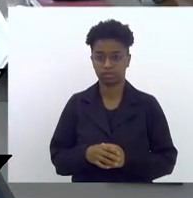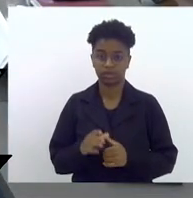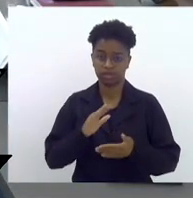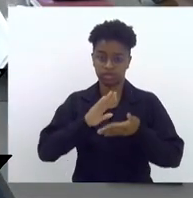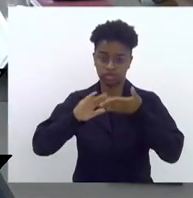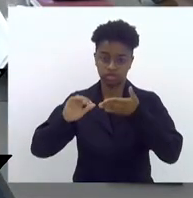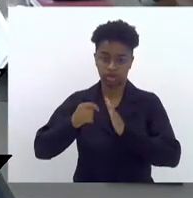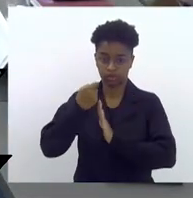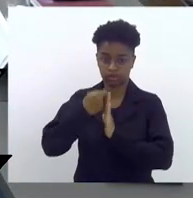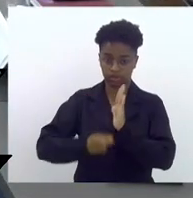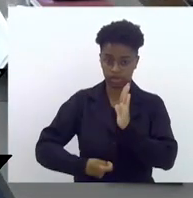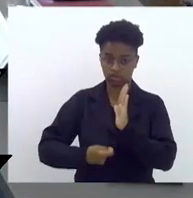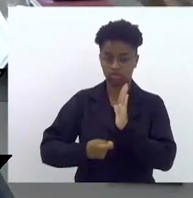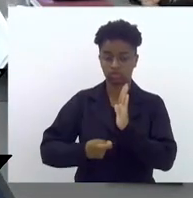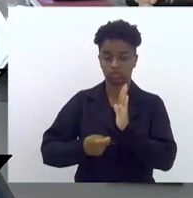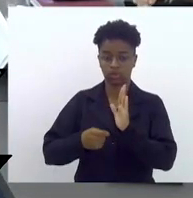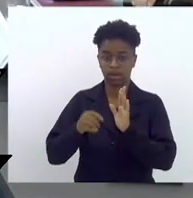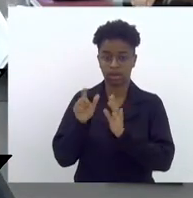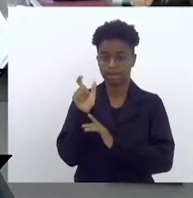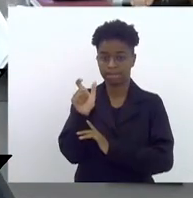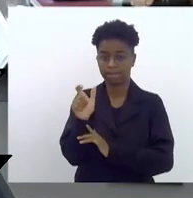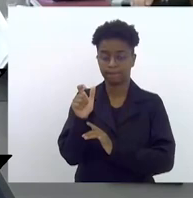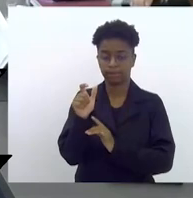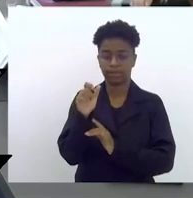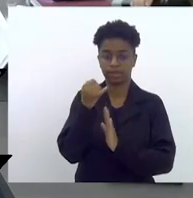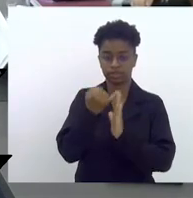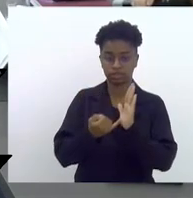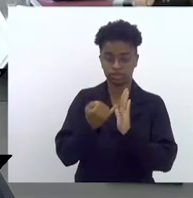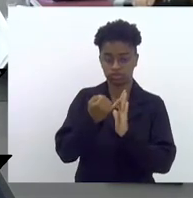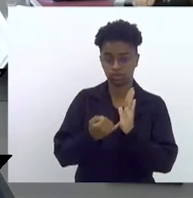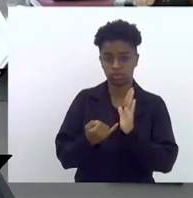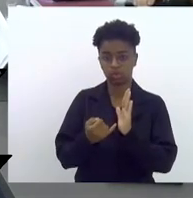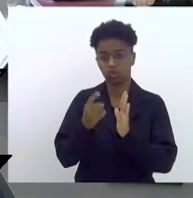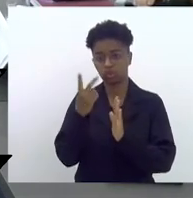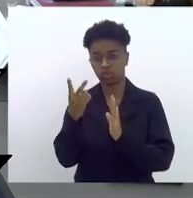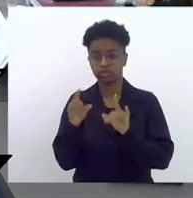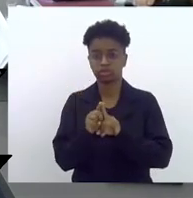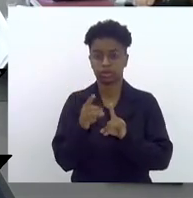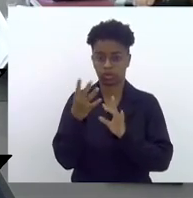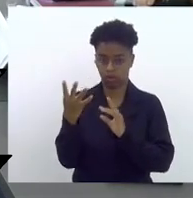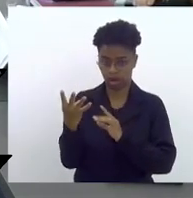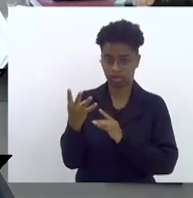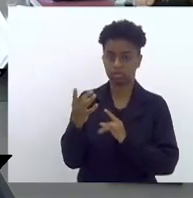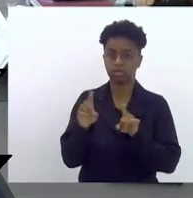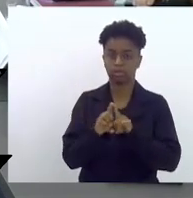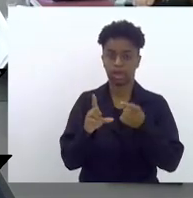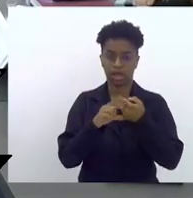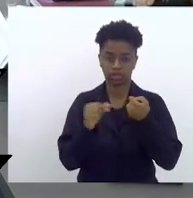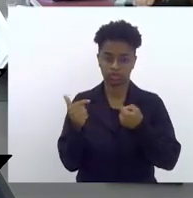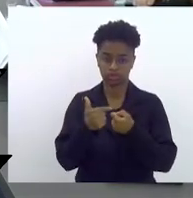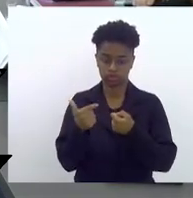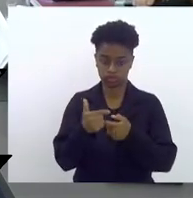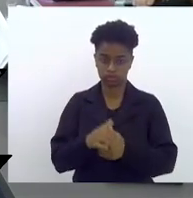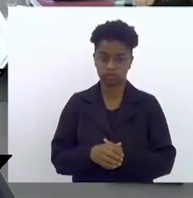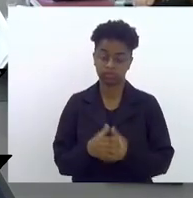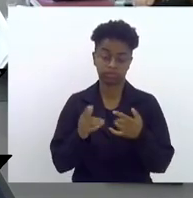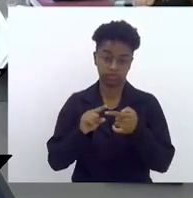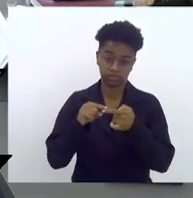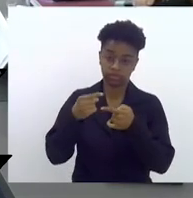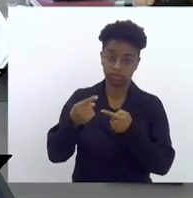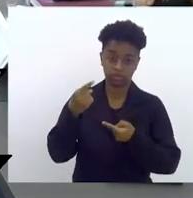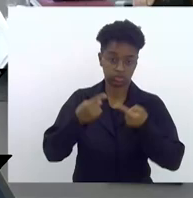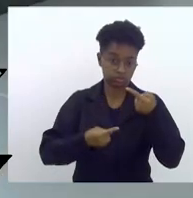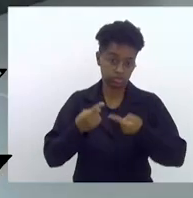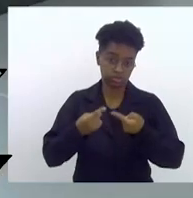do texto original o inciso 2 e o Inciso 4 do artigo do artigo 2º e a discussão